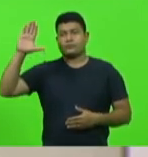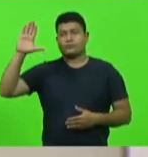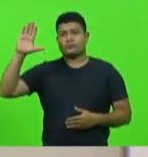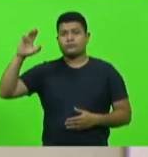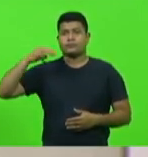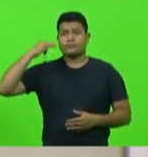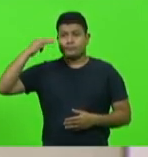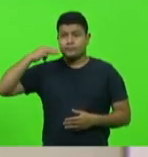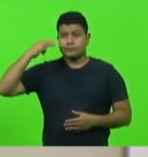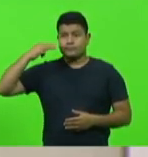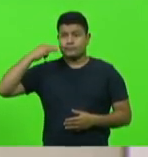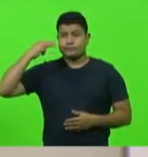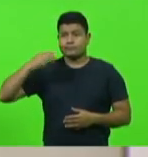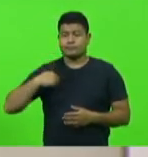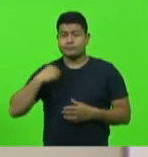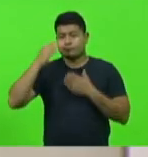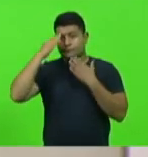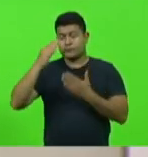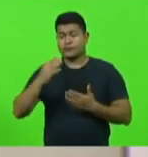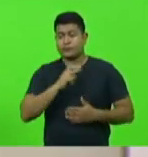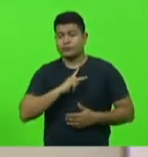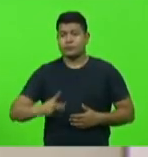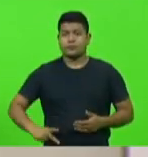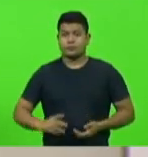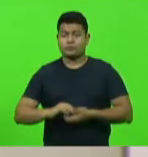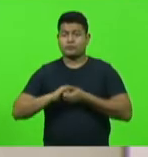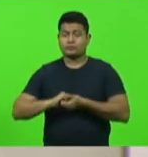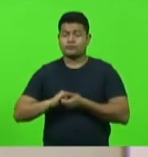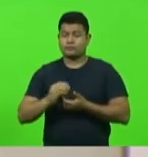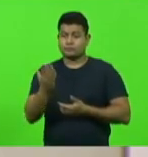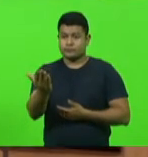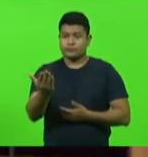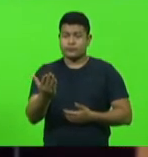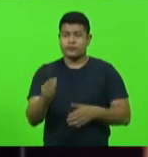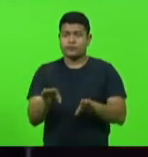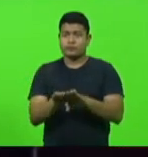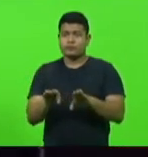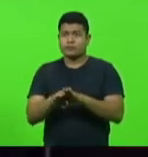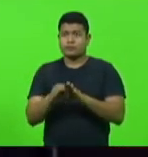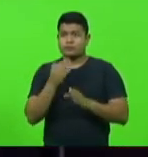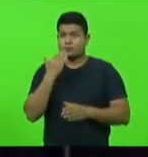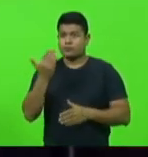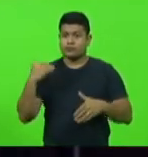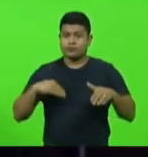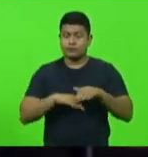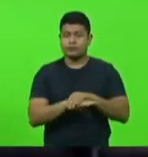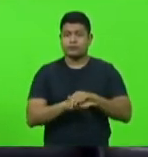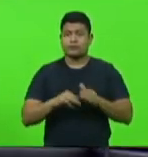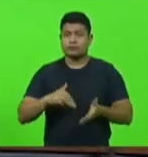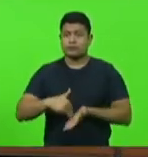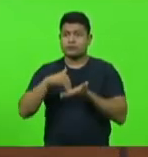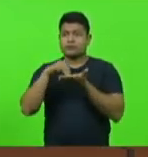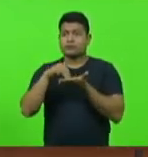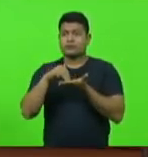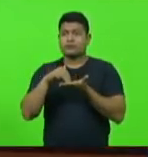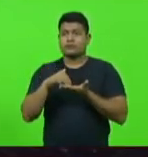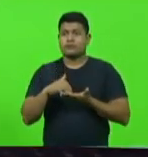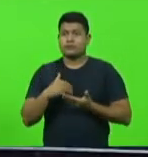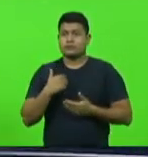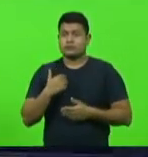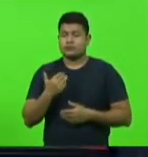Márcio Machado. Obrigado, presidente. Cumprimento Vossa Excelência. Peço o arquivamento de uma moção que eu solicitei